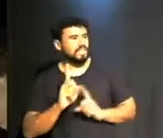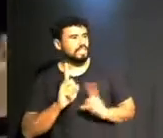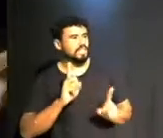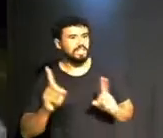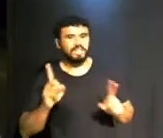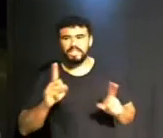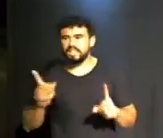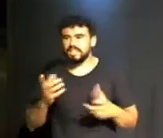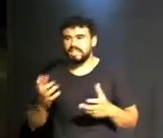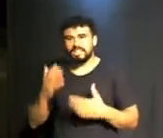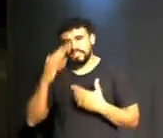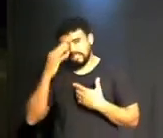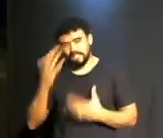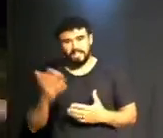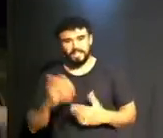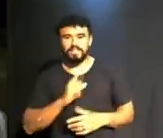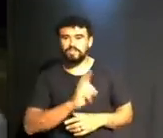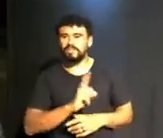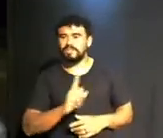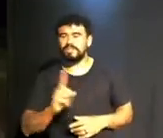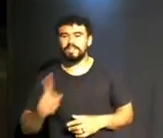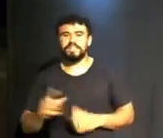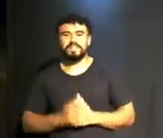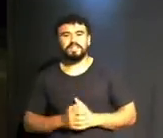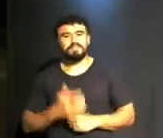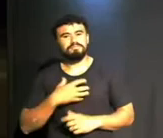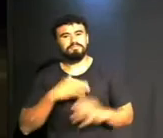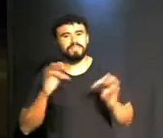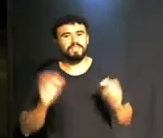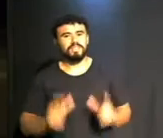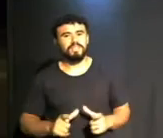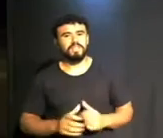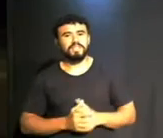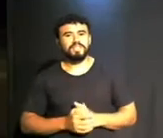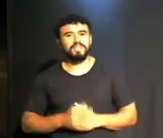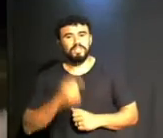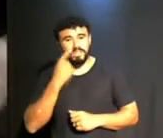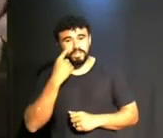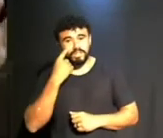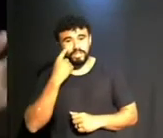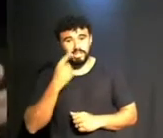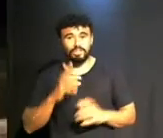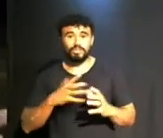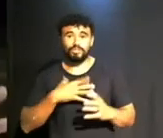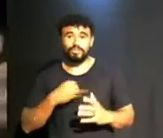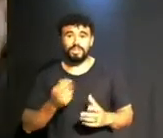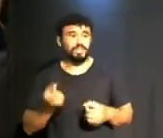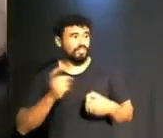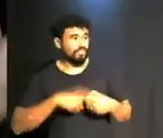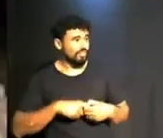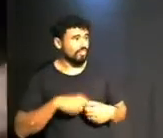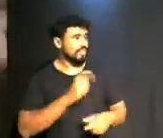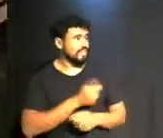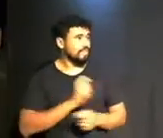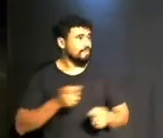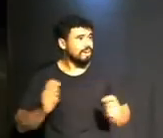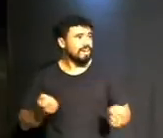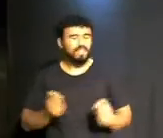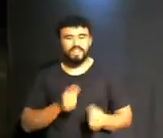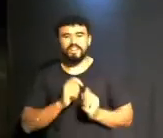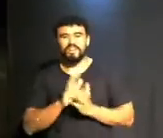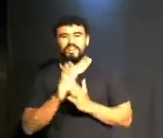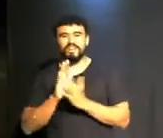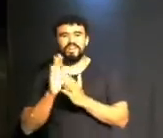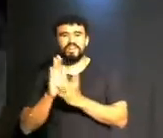agradecer eu saí chegando junto e cada um sinto tão feliz e hoje eu vi um filho de volta na bateria servindo